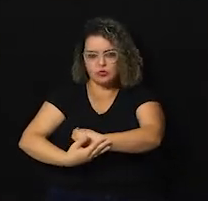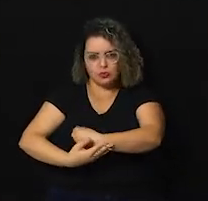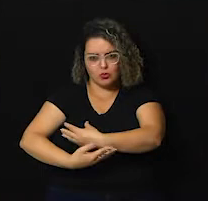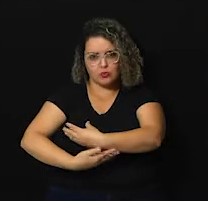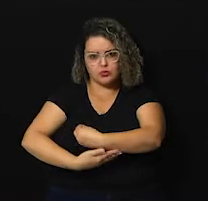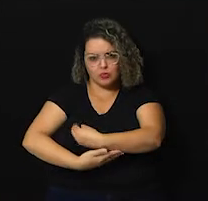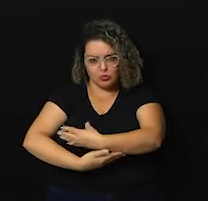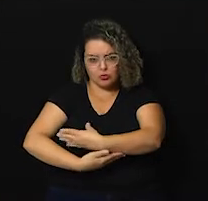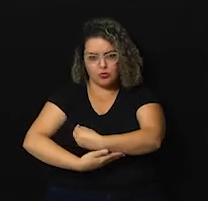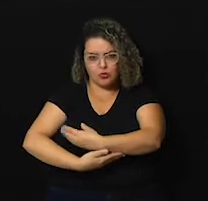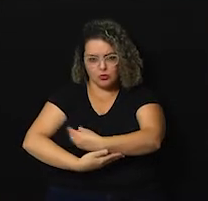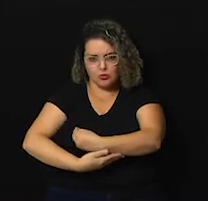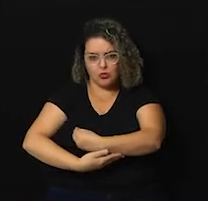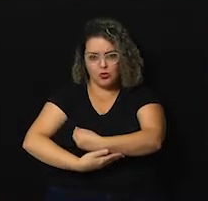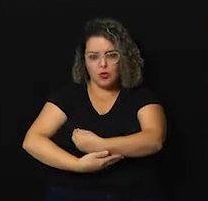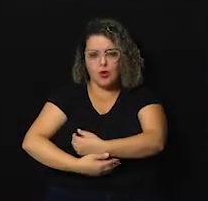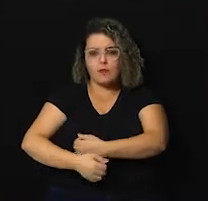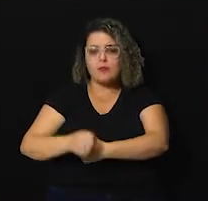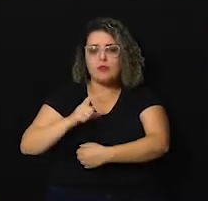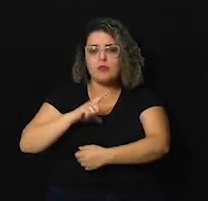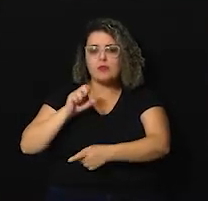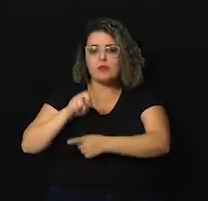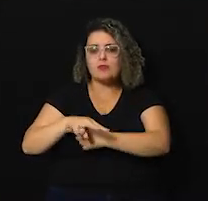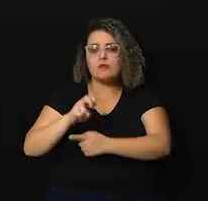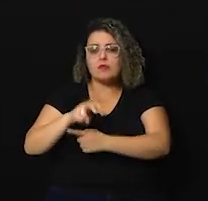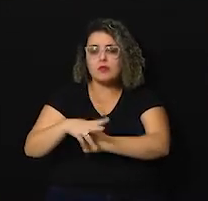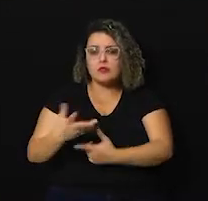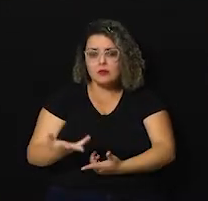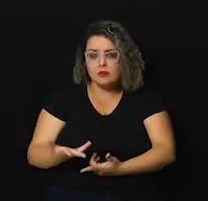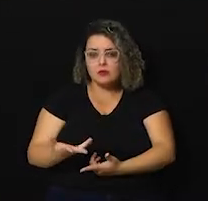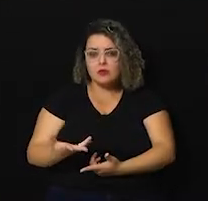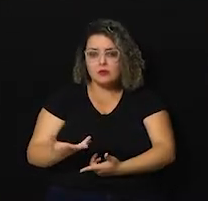significa que tem um risco enorme de causar doenças